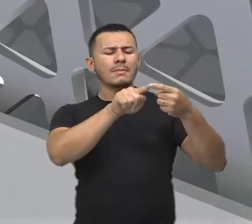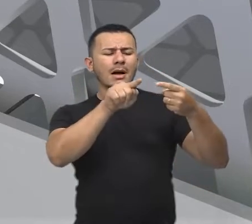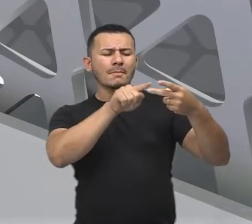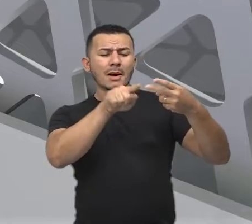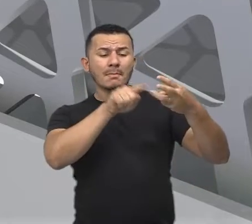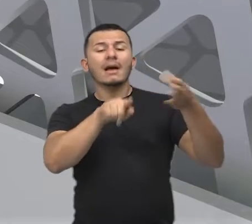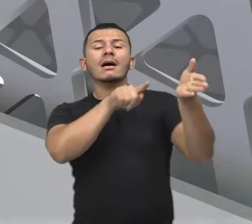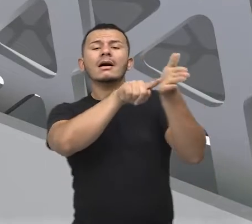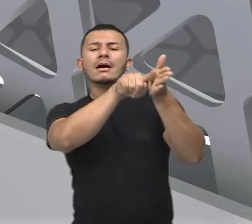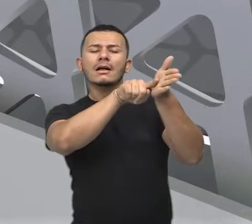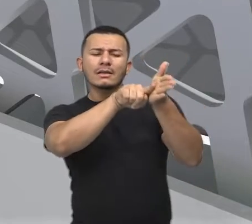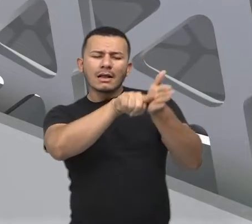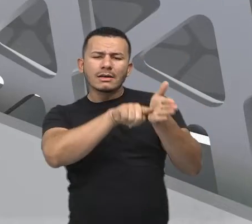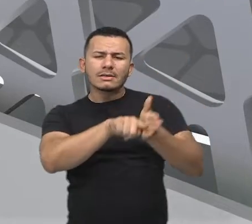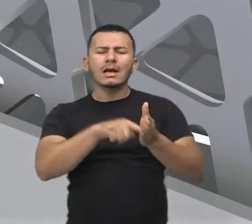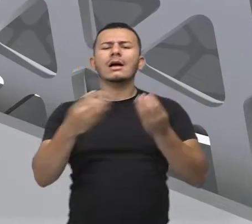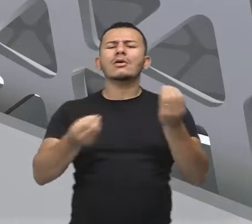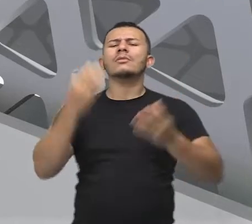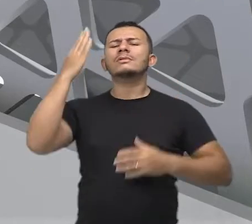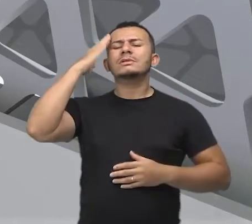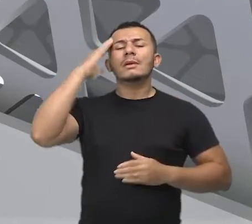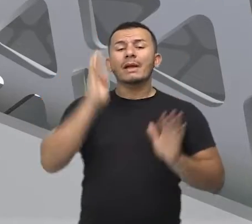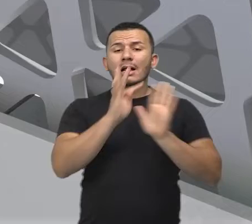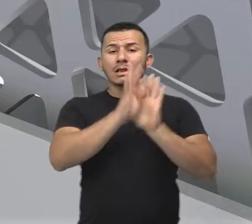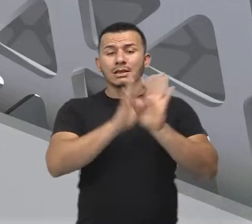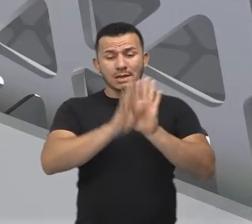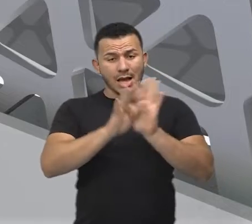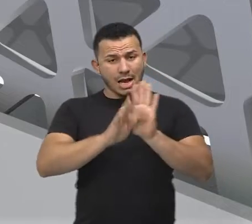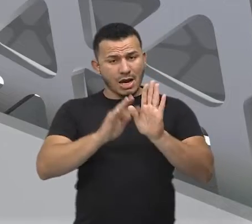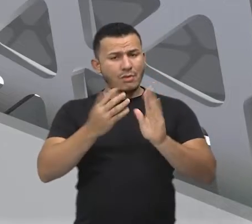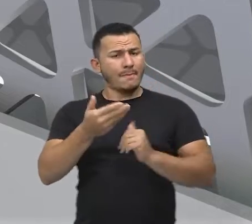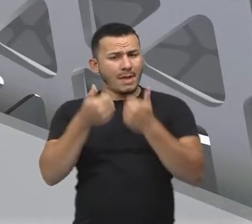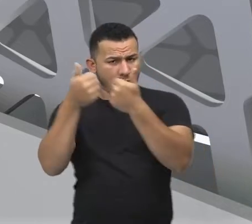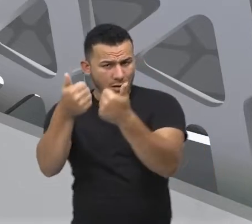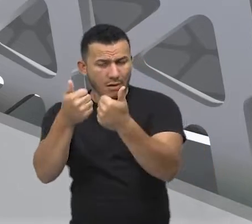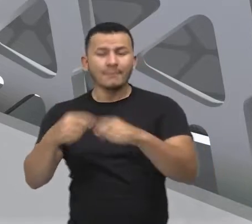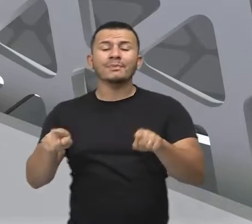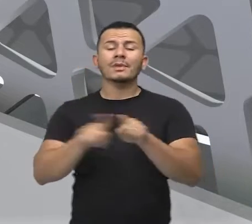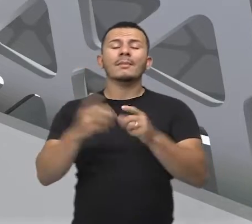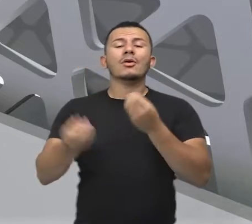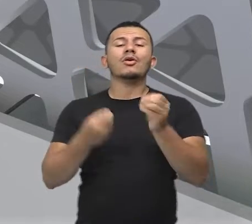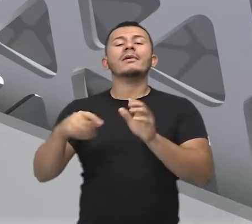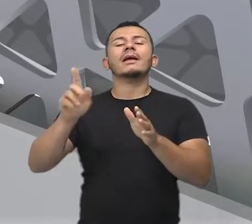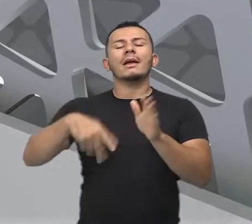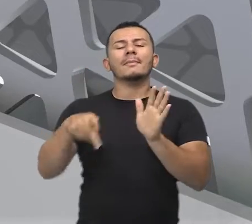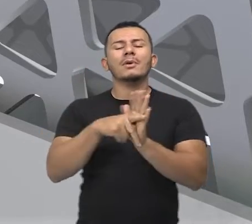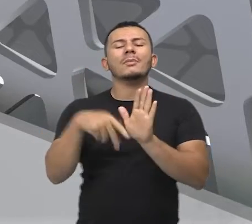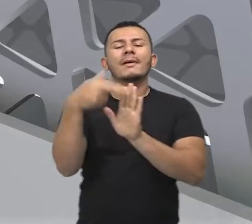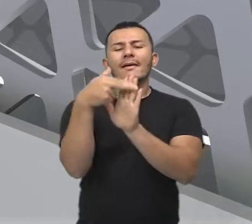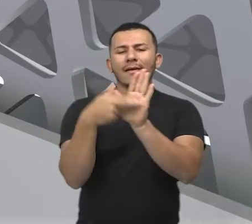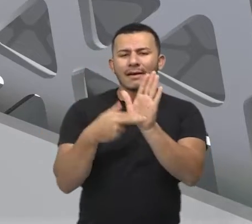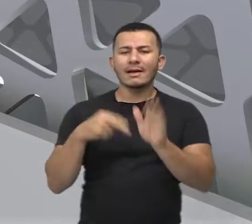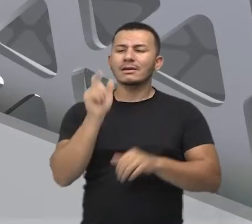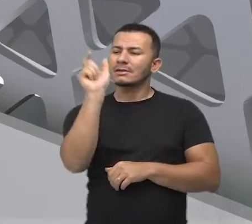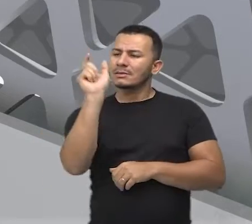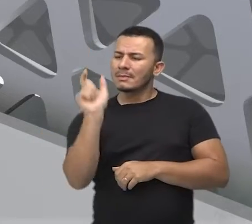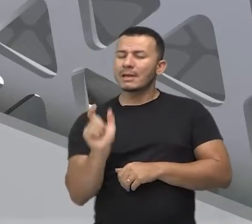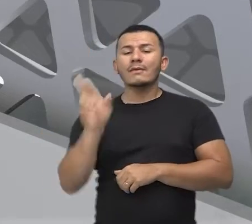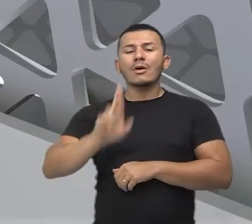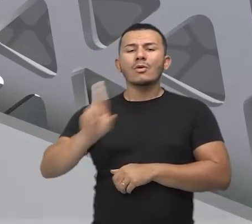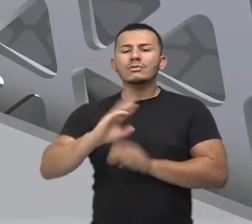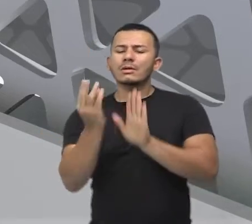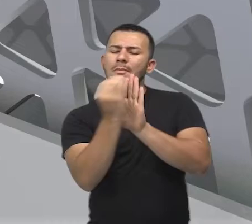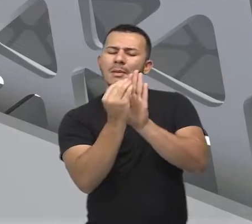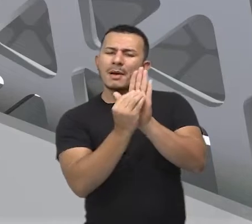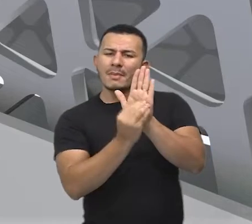compreender bem como escrever textos melhores e compreender o funcionamento, certo, de determinados termos dentro da